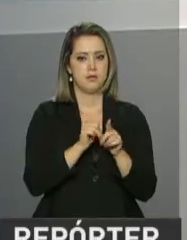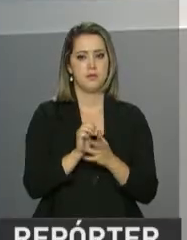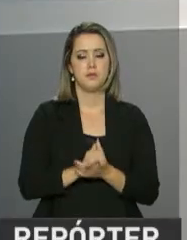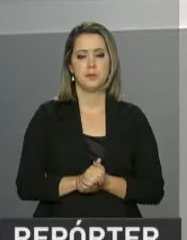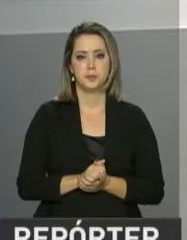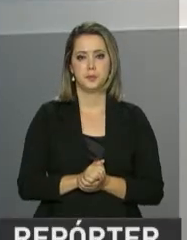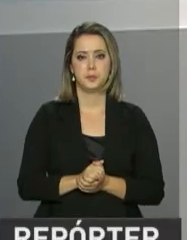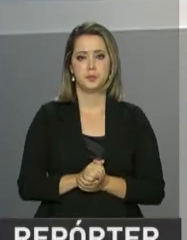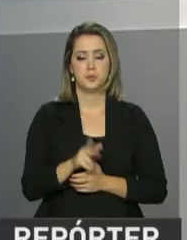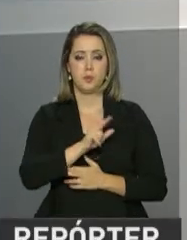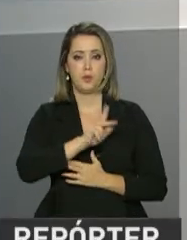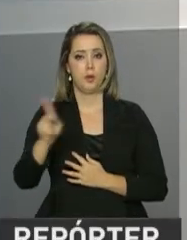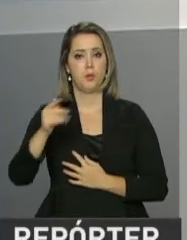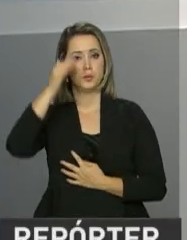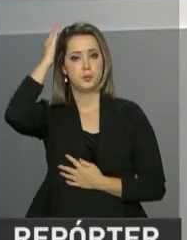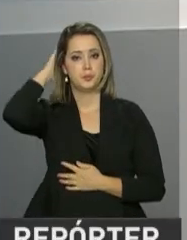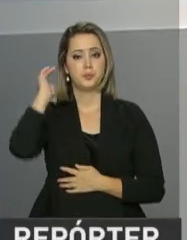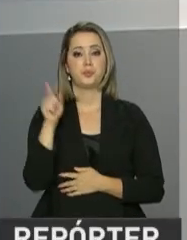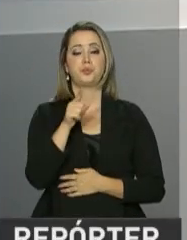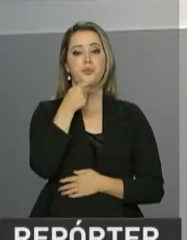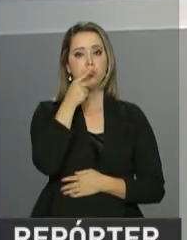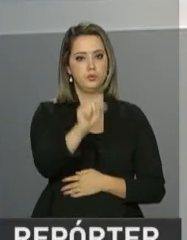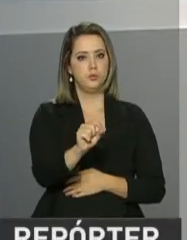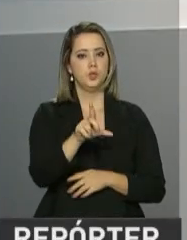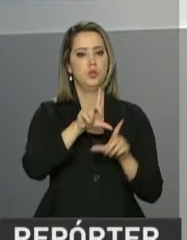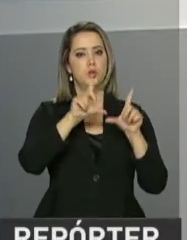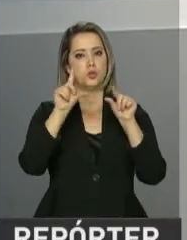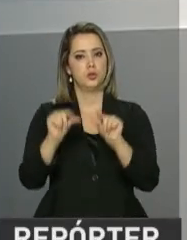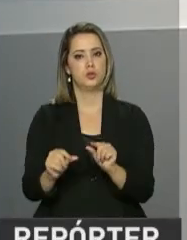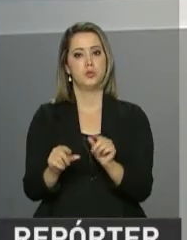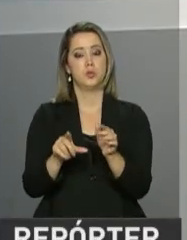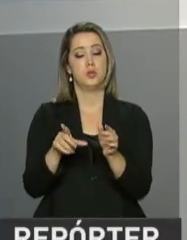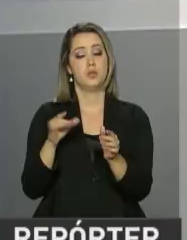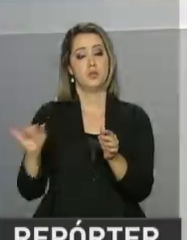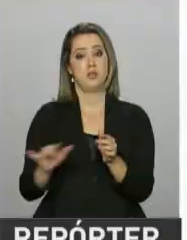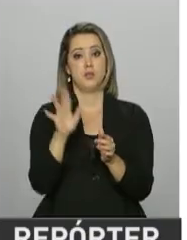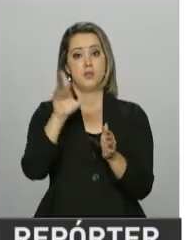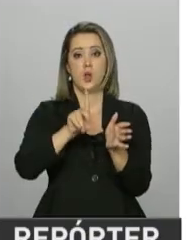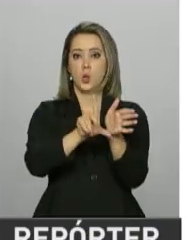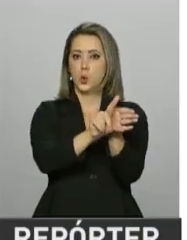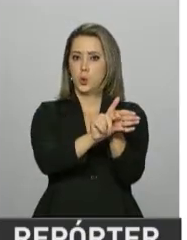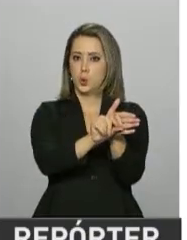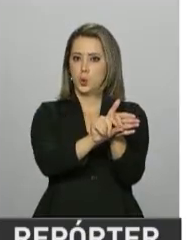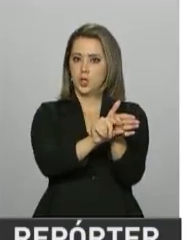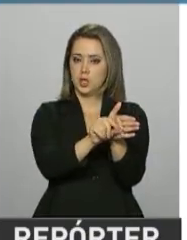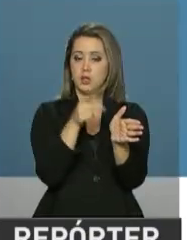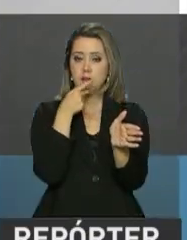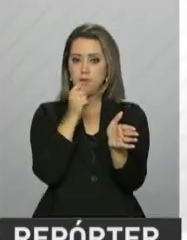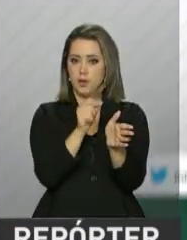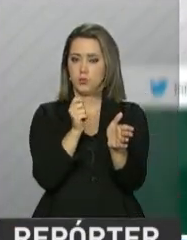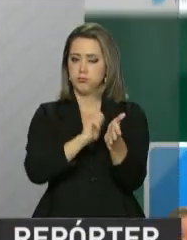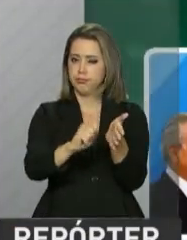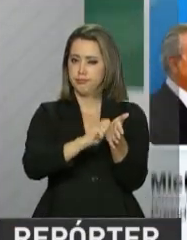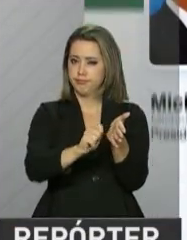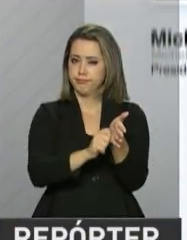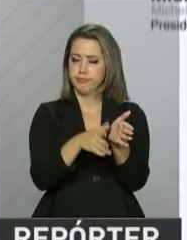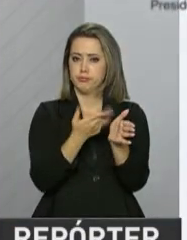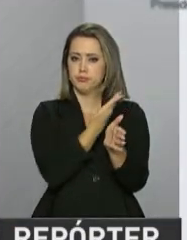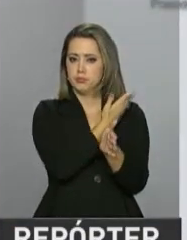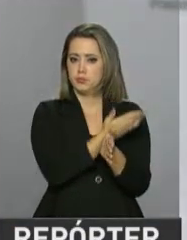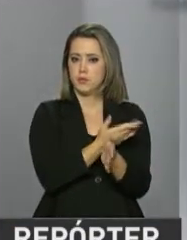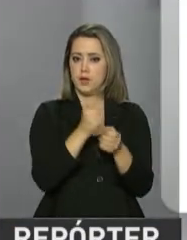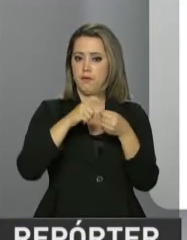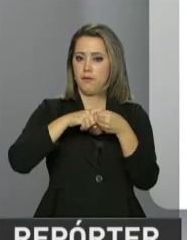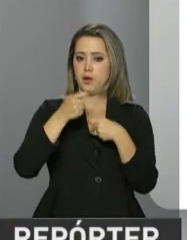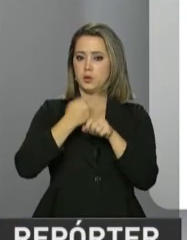e o presidente michel temer comentou a queda da inflação no twitter temer escreveu que a recuperação da